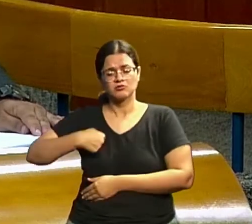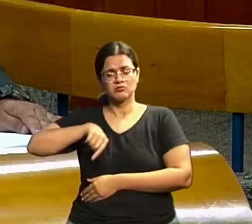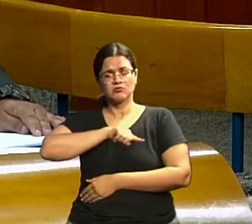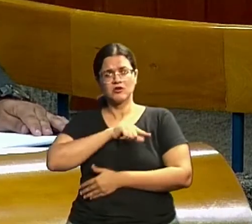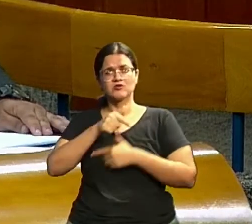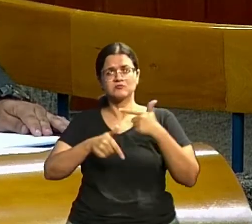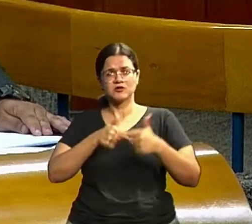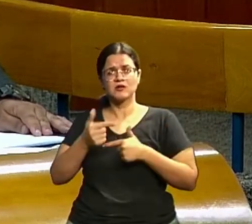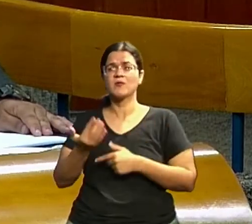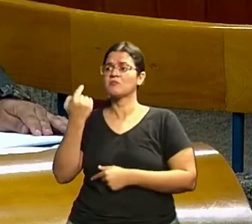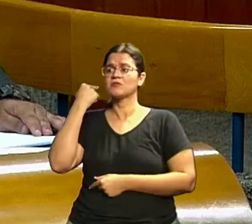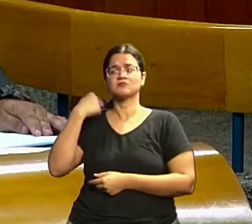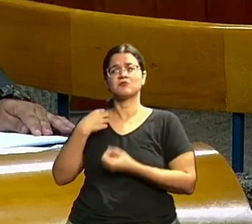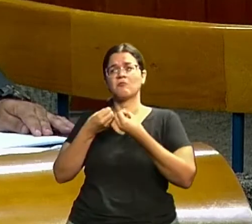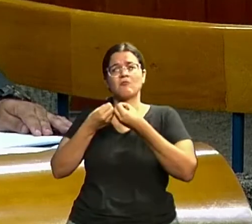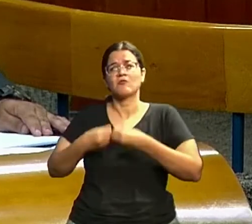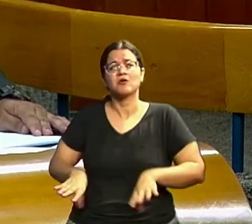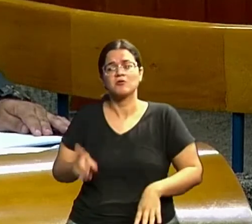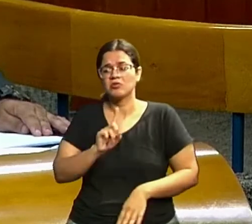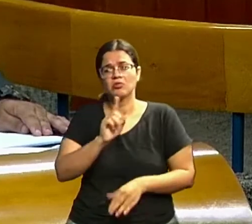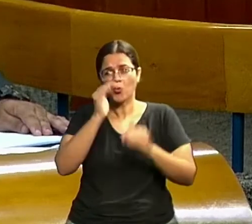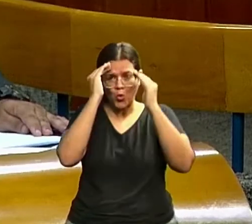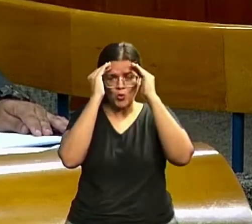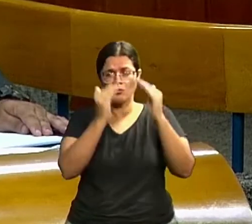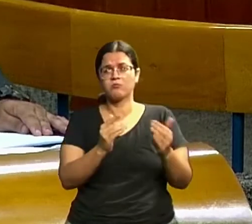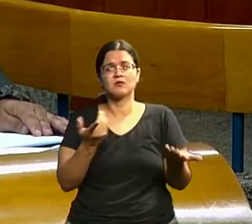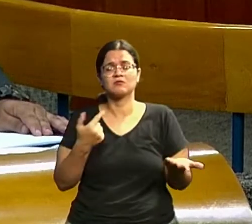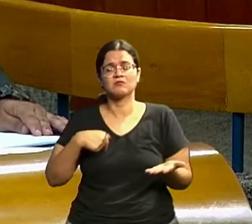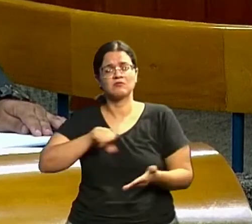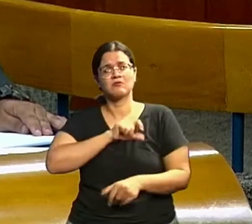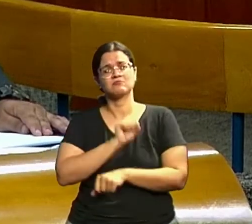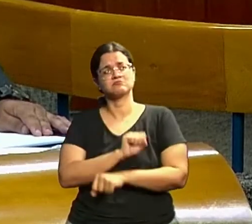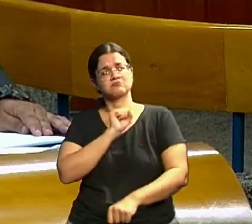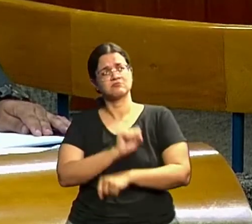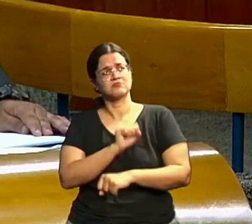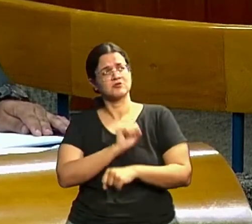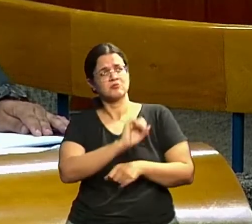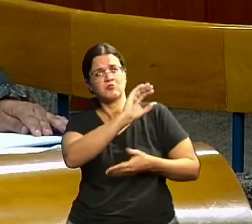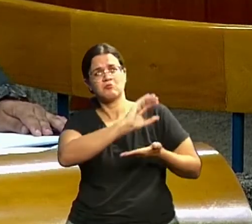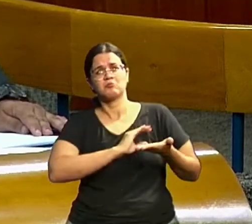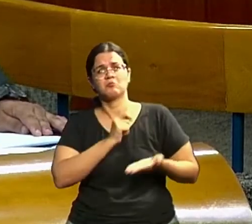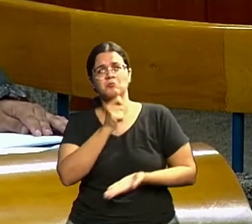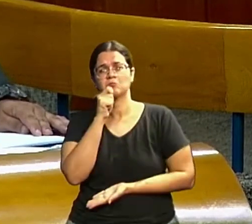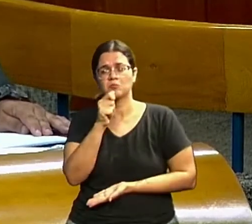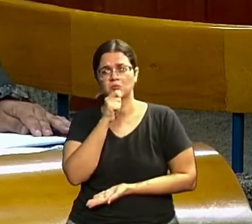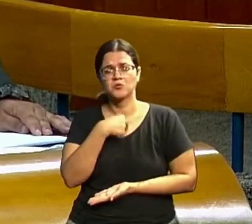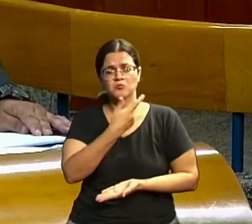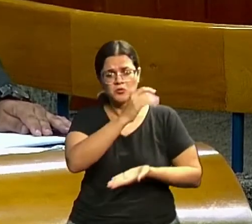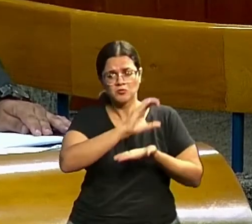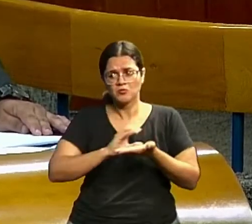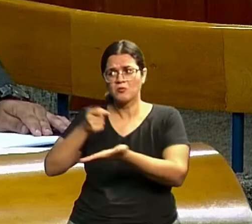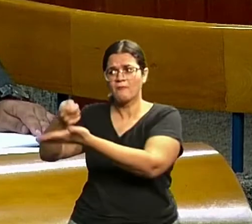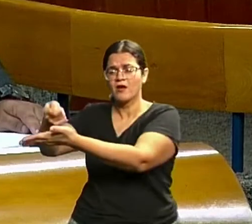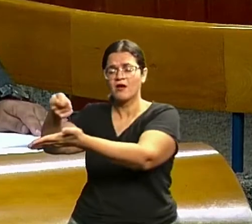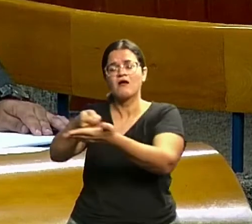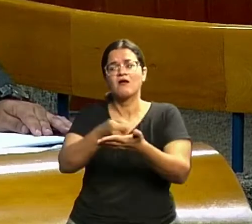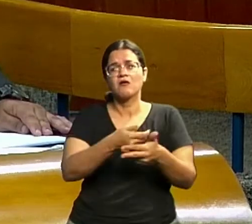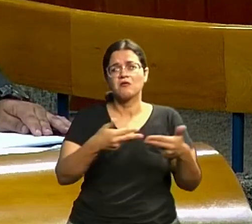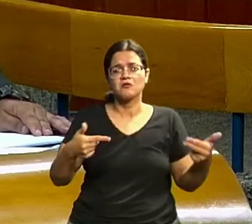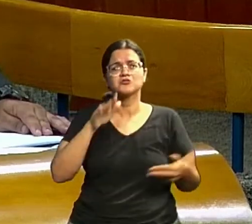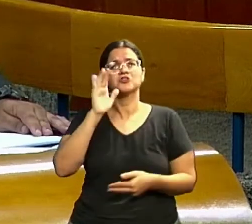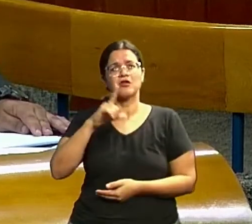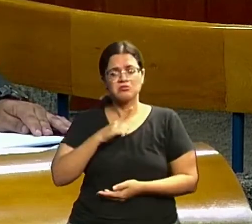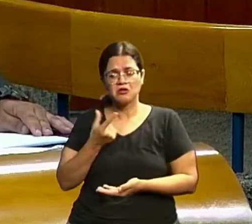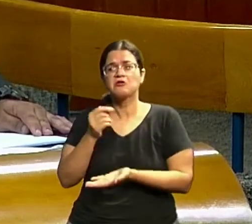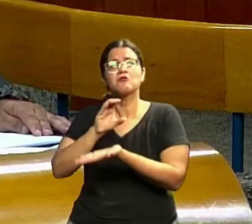da legislatura passada, estamos sendo prejudicados pelo não cumprimento delas. É, já tem o empenho do dinheiro, já